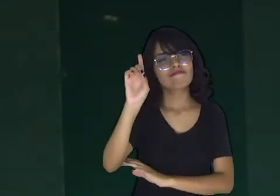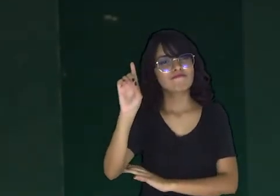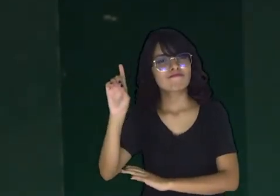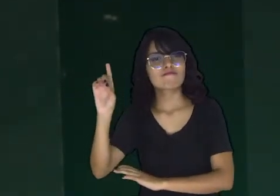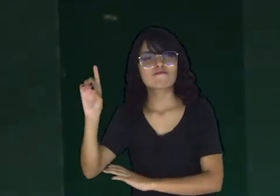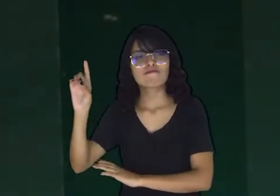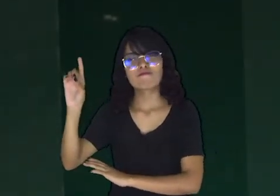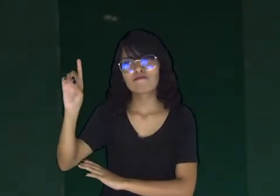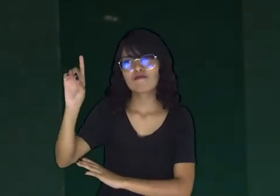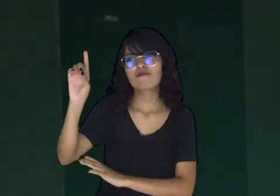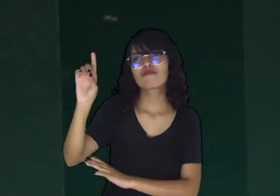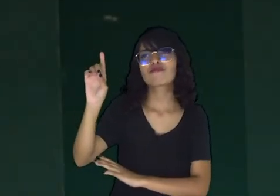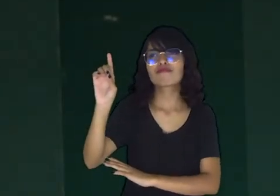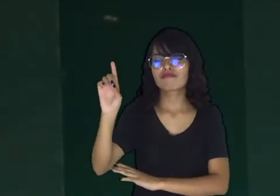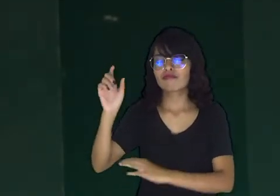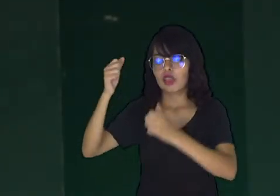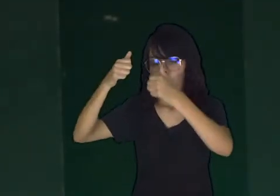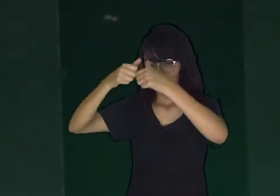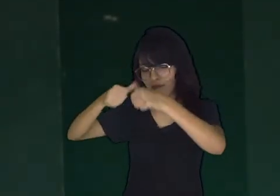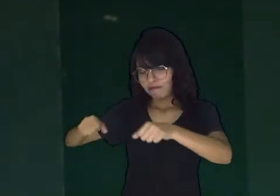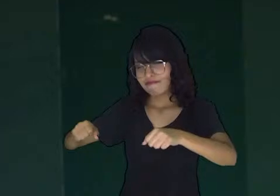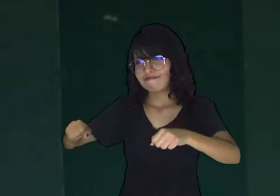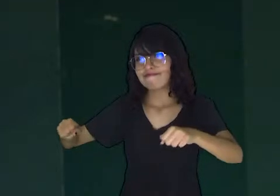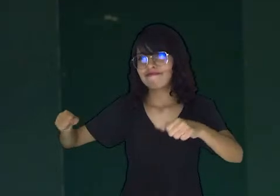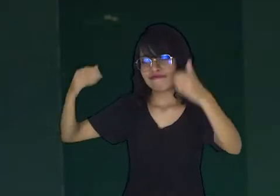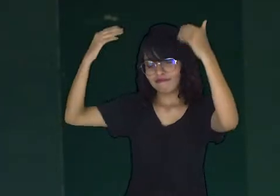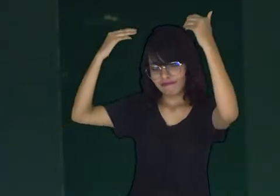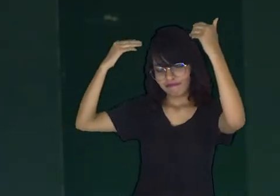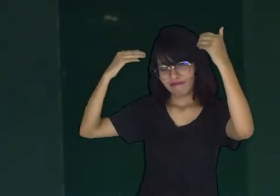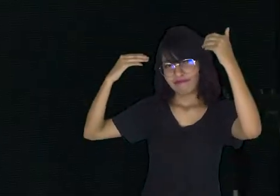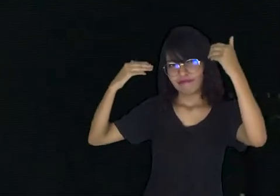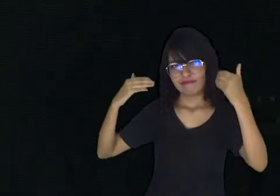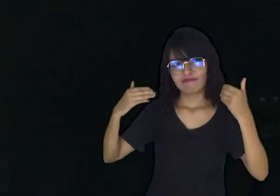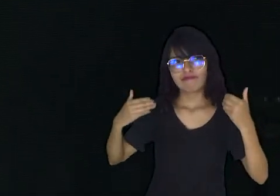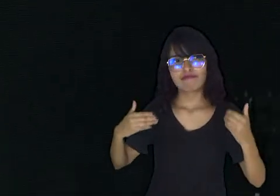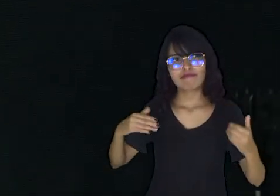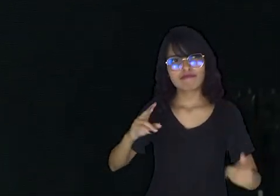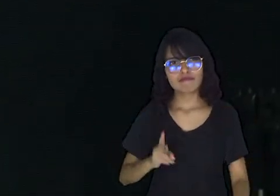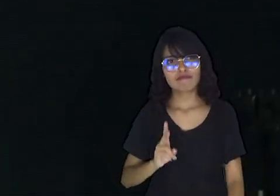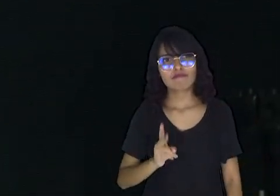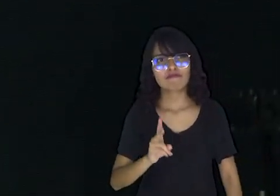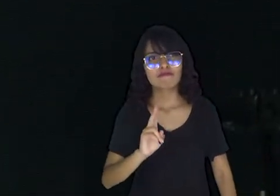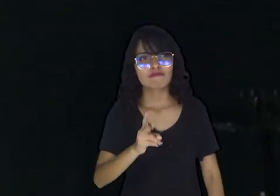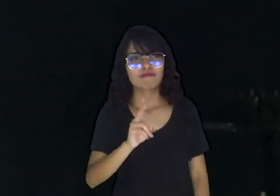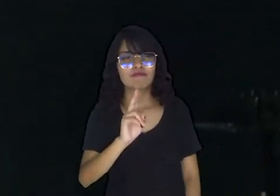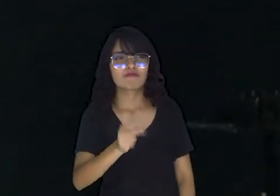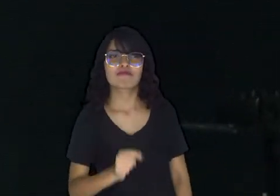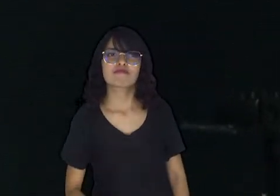Onde estarei?